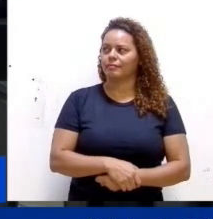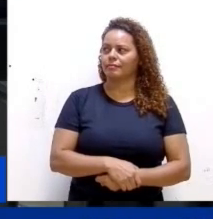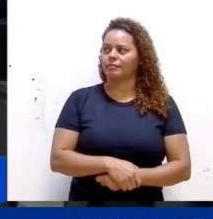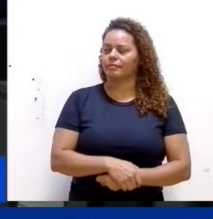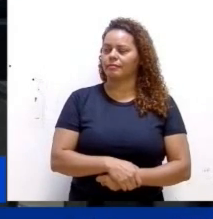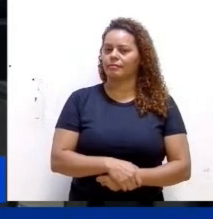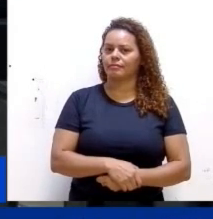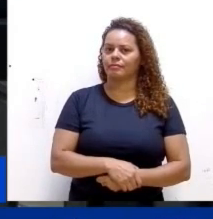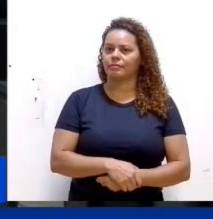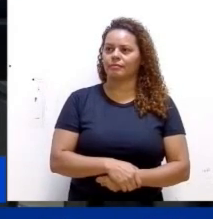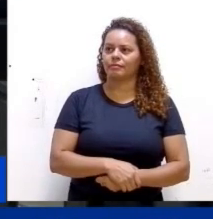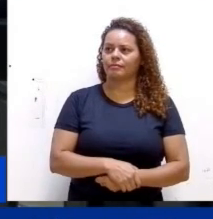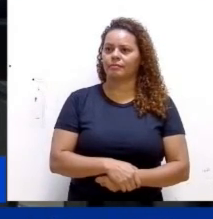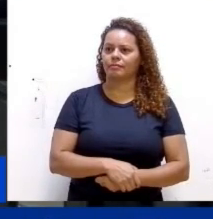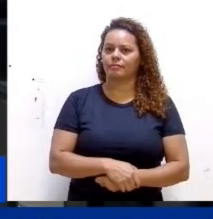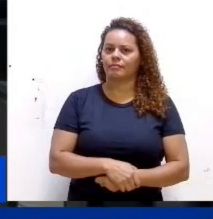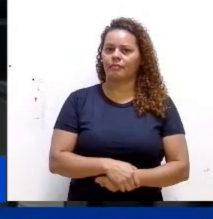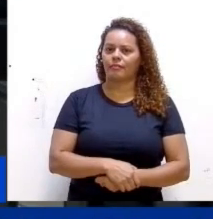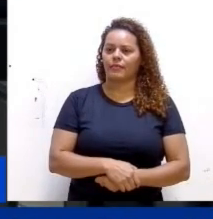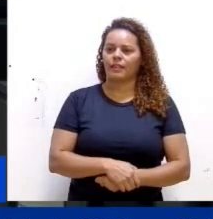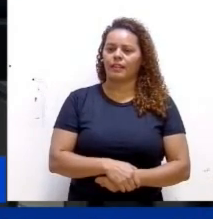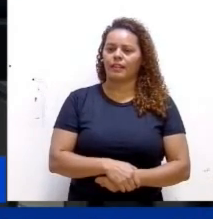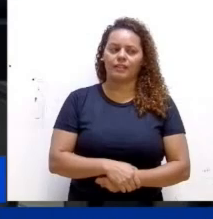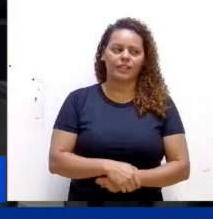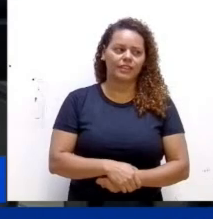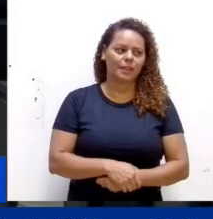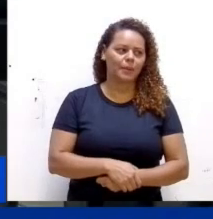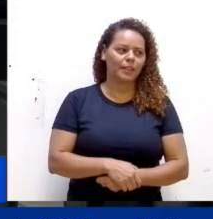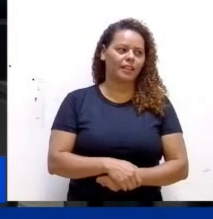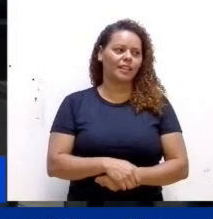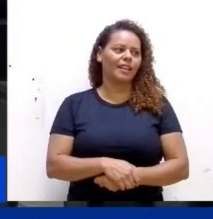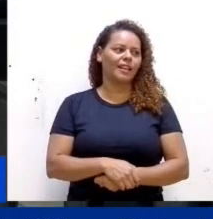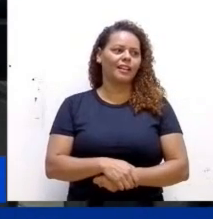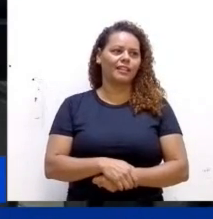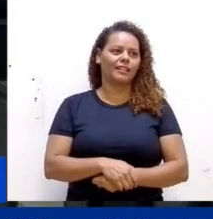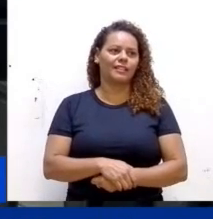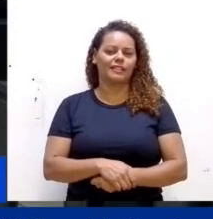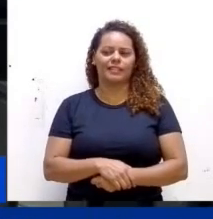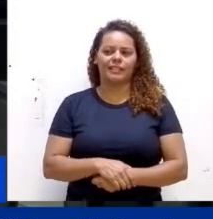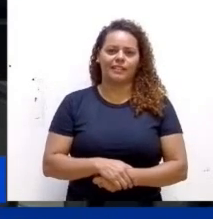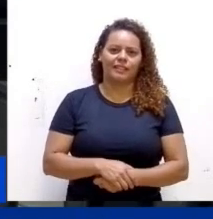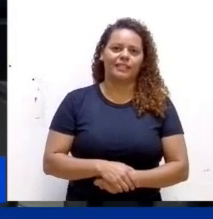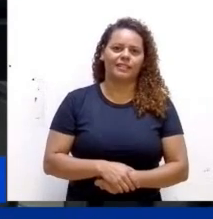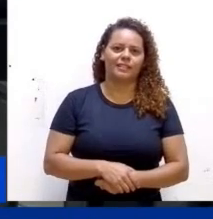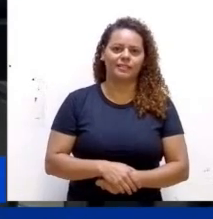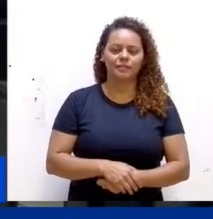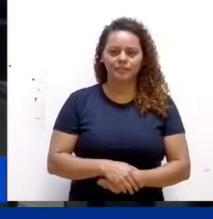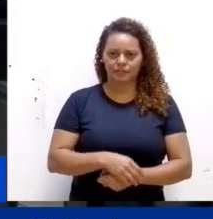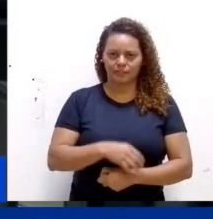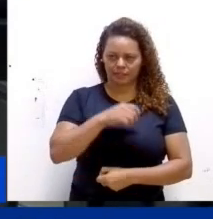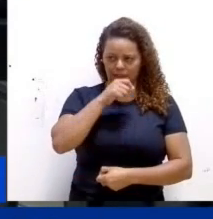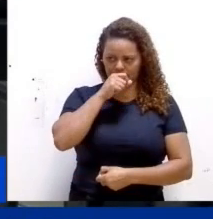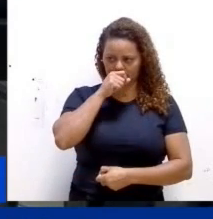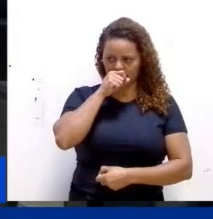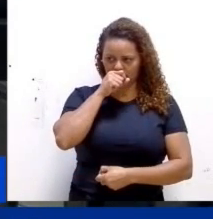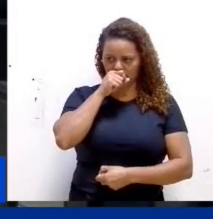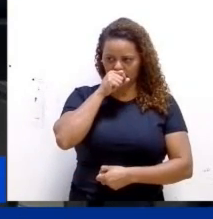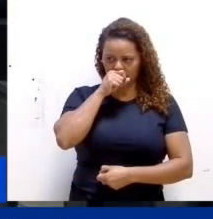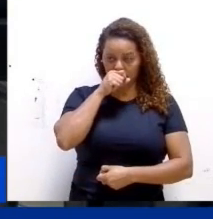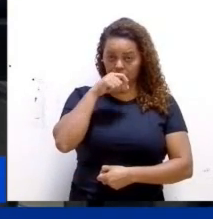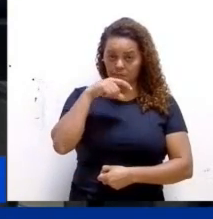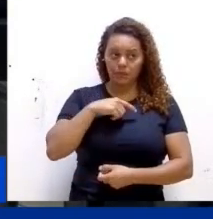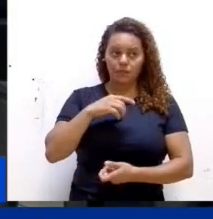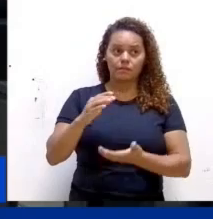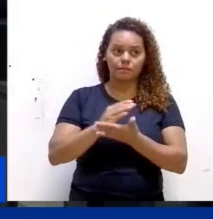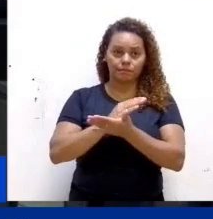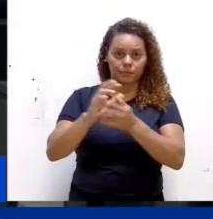É um assunto delicado, tá? Que já foi, os nossos tribunais já apreciaram, já avaliaram.